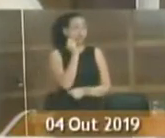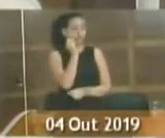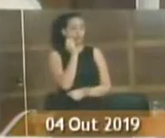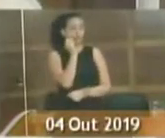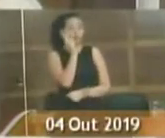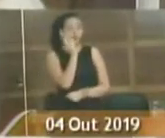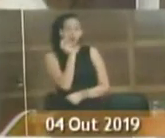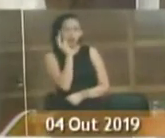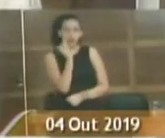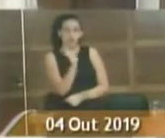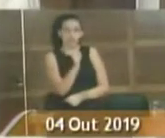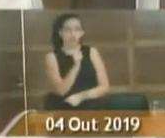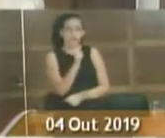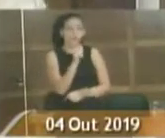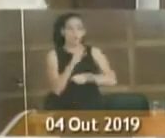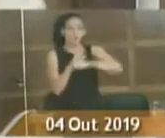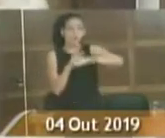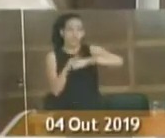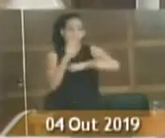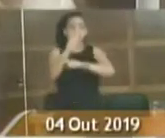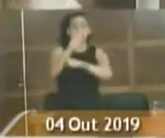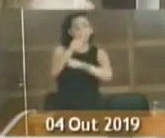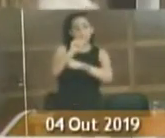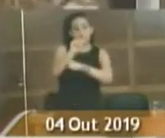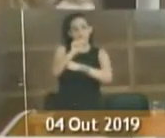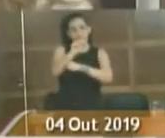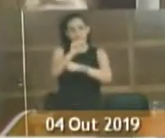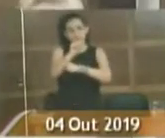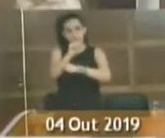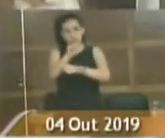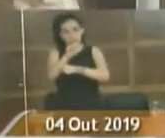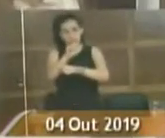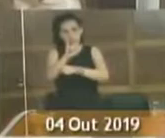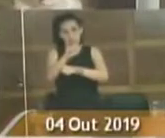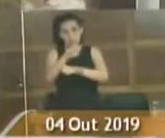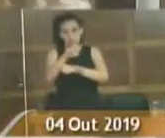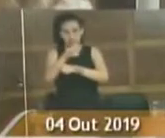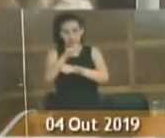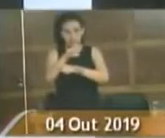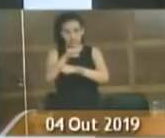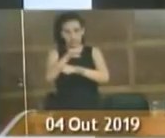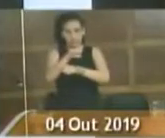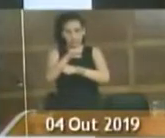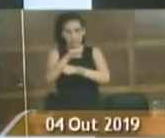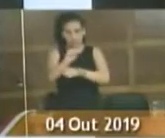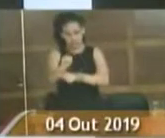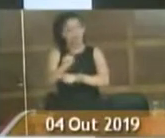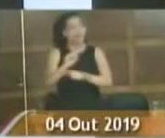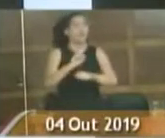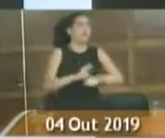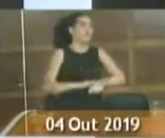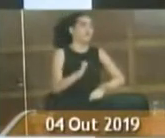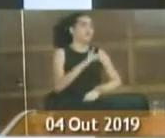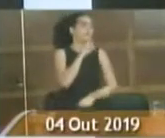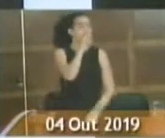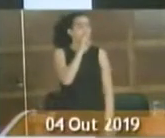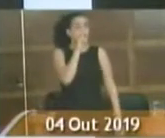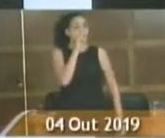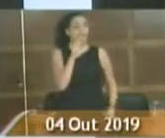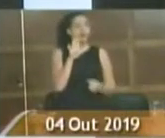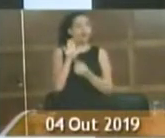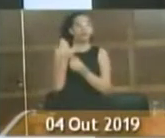forma brasiliense, é até mais agressivo. Vamos passar. Aqui, ó, é um exame, ó, é o exame